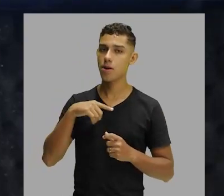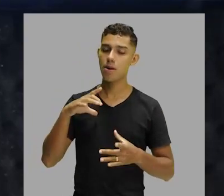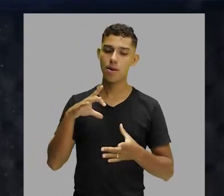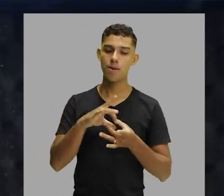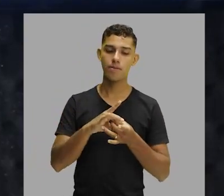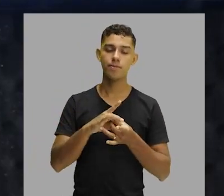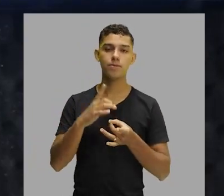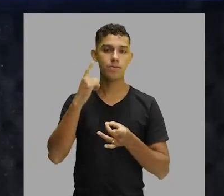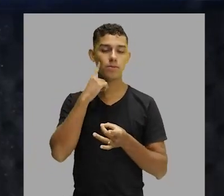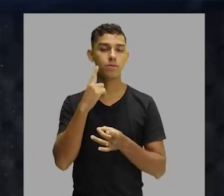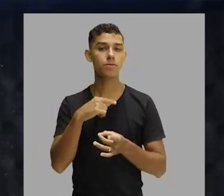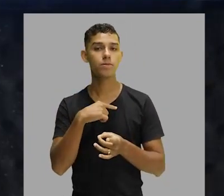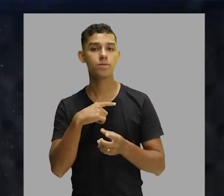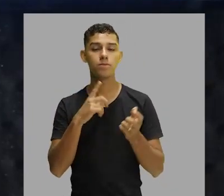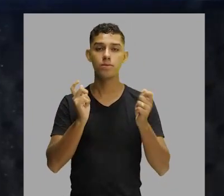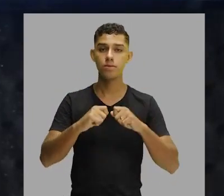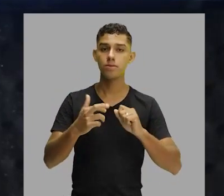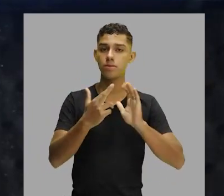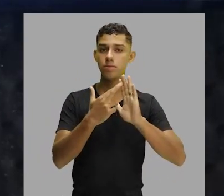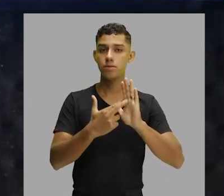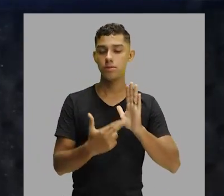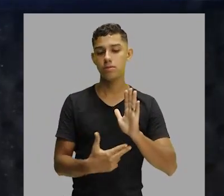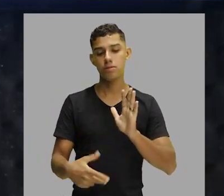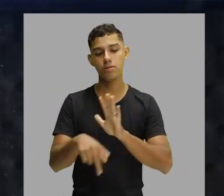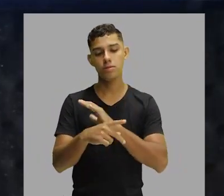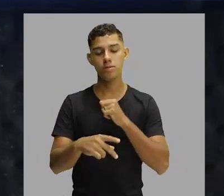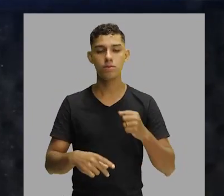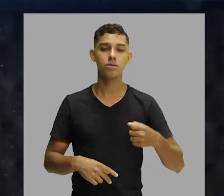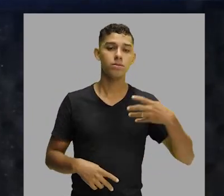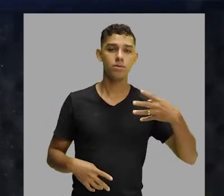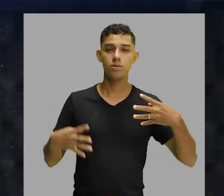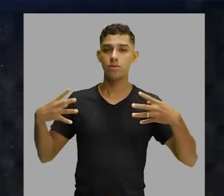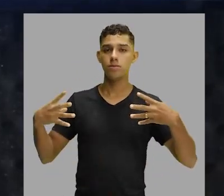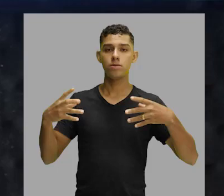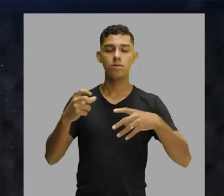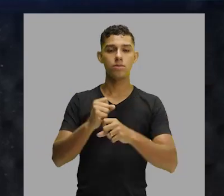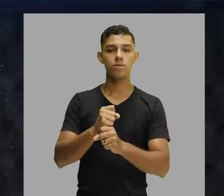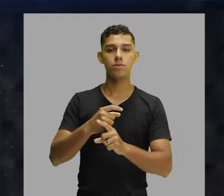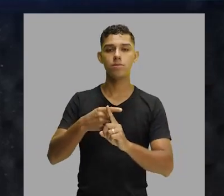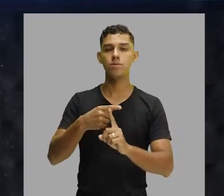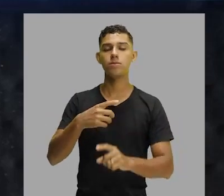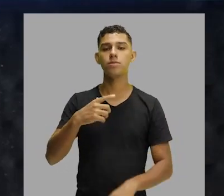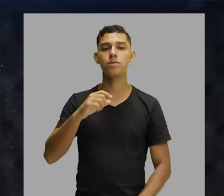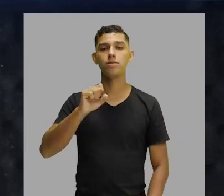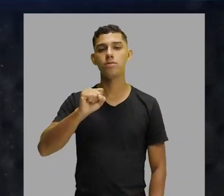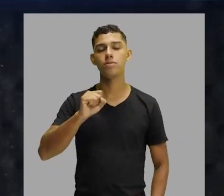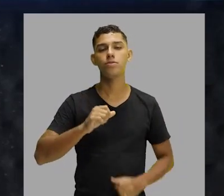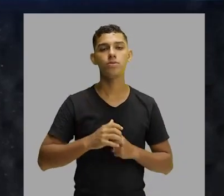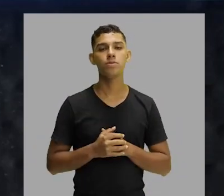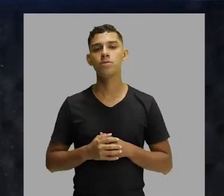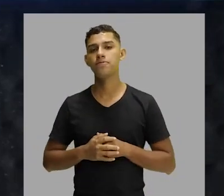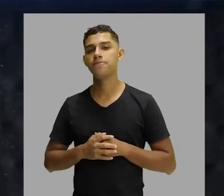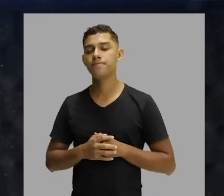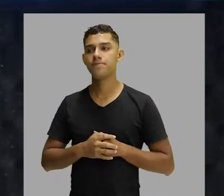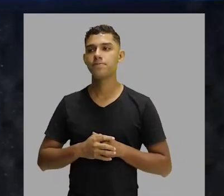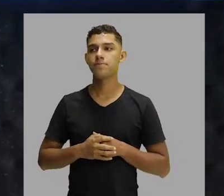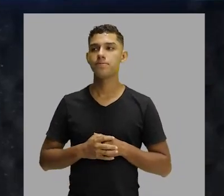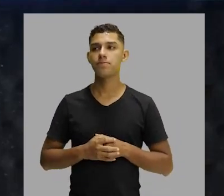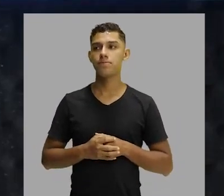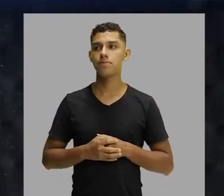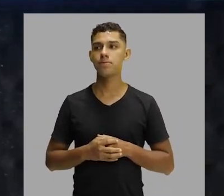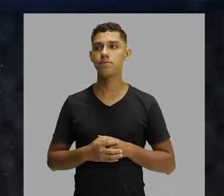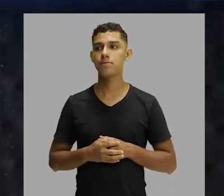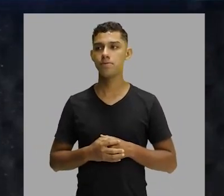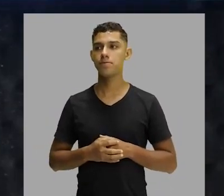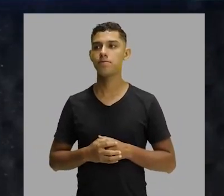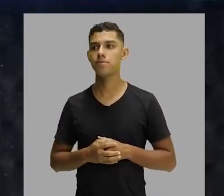nós teremos aí, né, pela regra do octeto, os 8 elétrons na última camada. Certo? Então não pode ser o silício. Tá, ok?